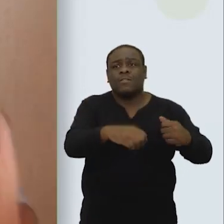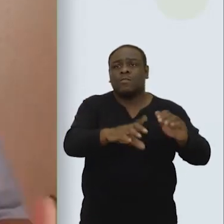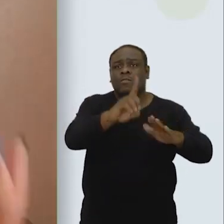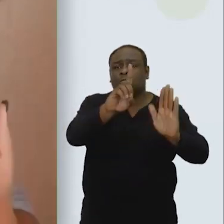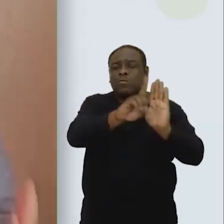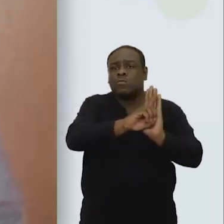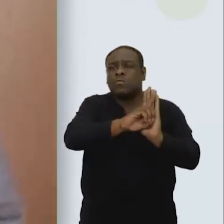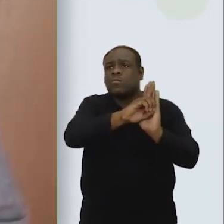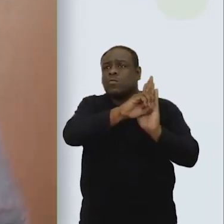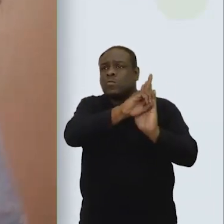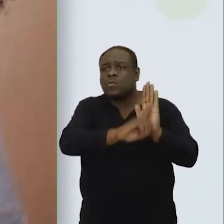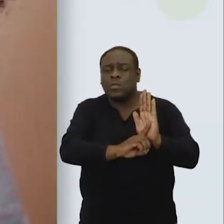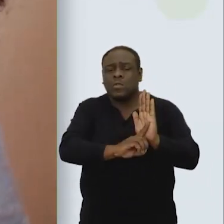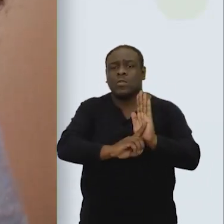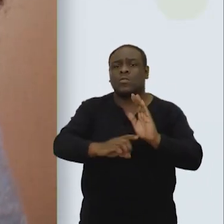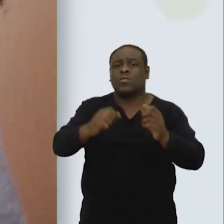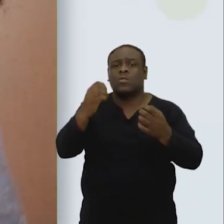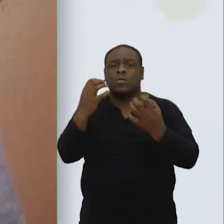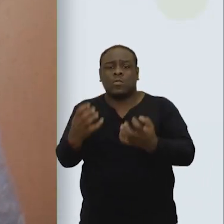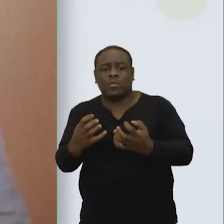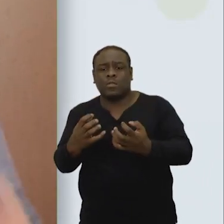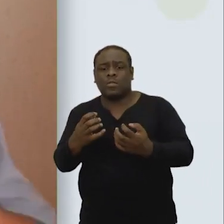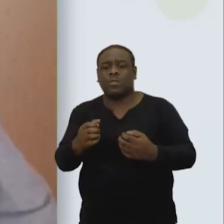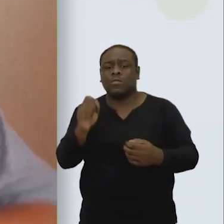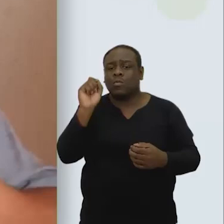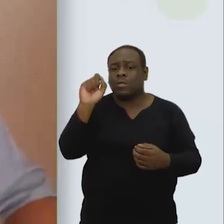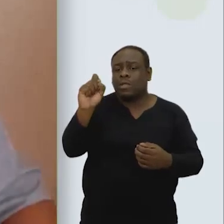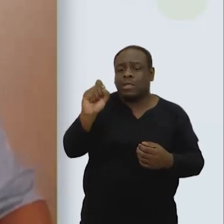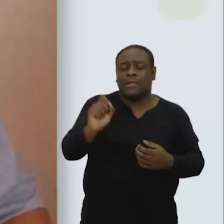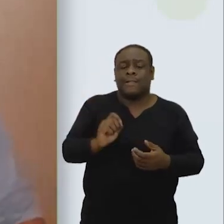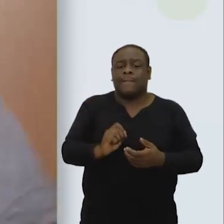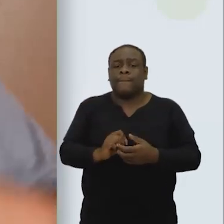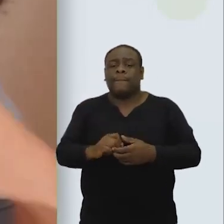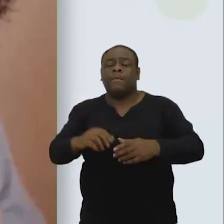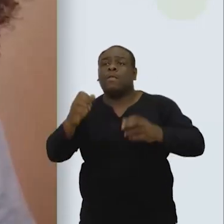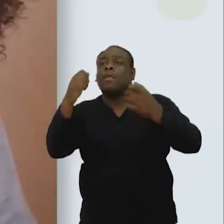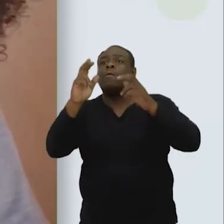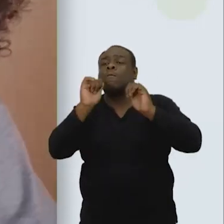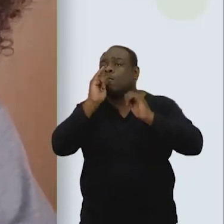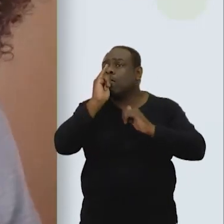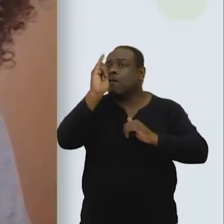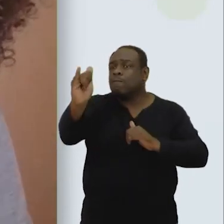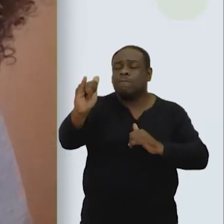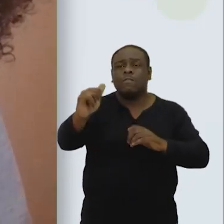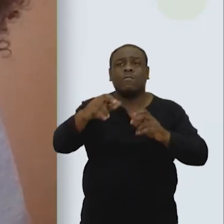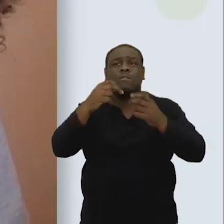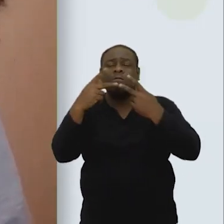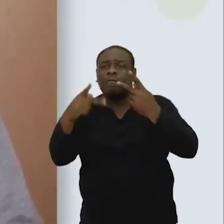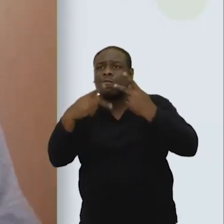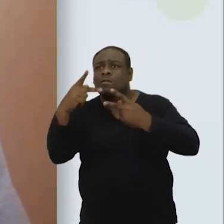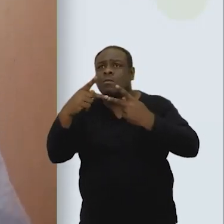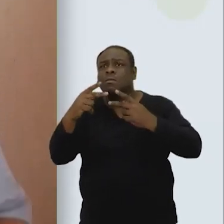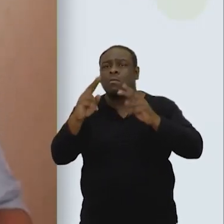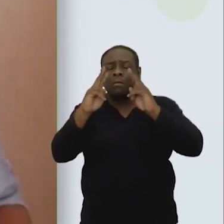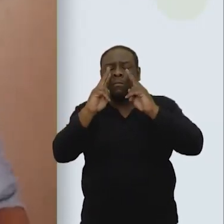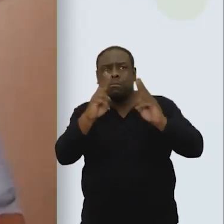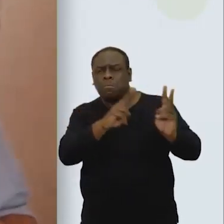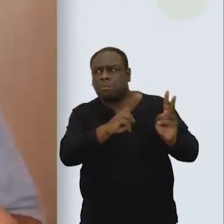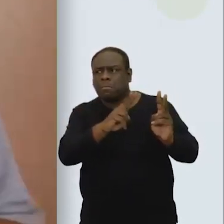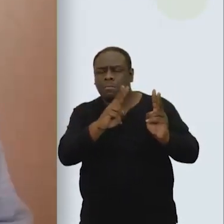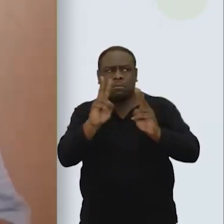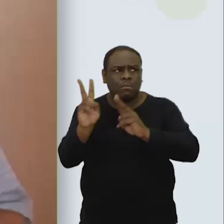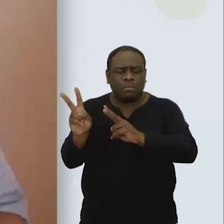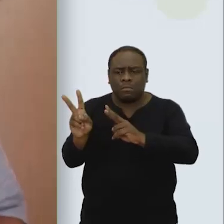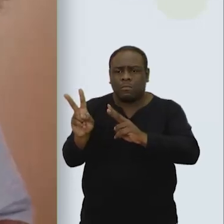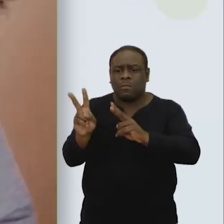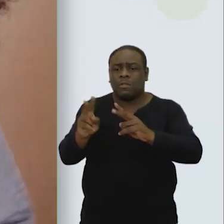mas direitos de quem especificamente? Pois digo e repito, que passam despercebidos, mesmo que no